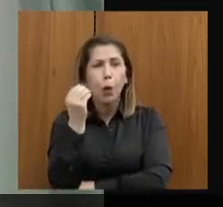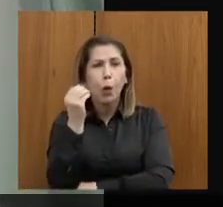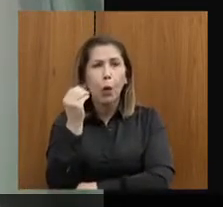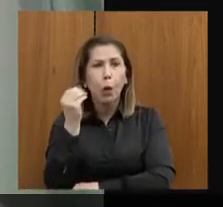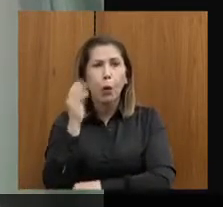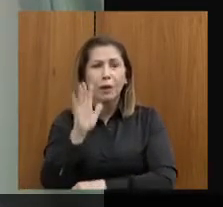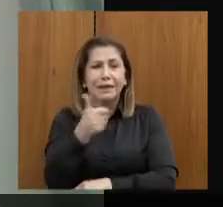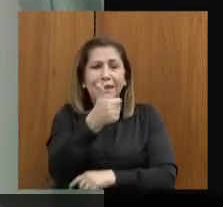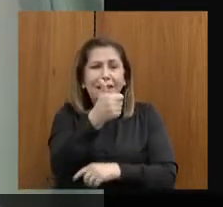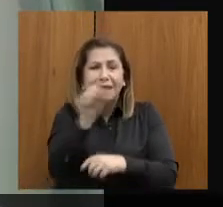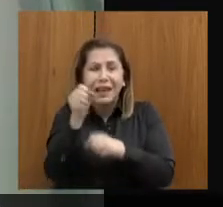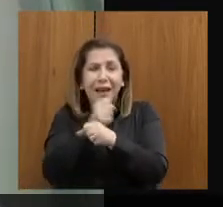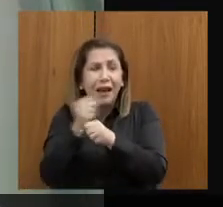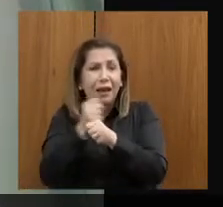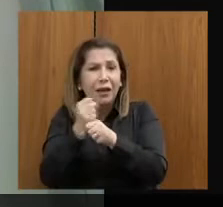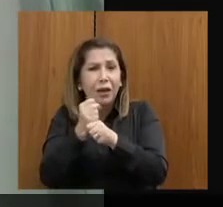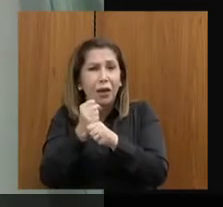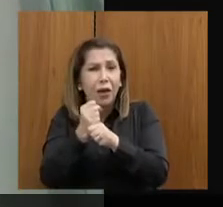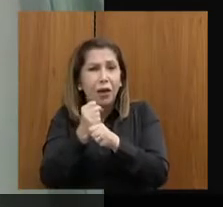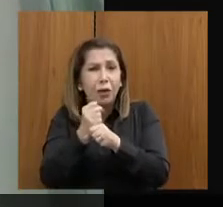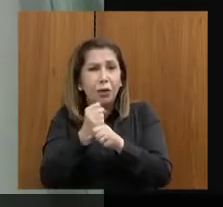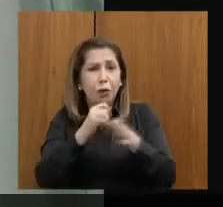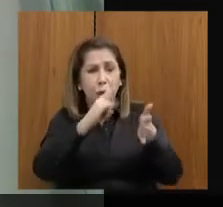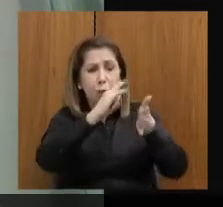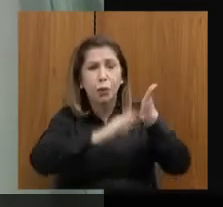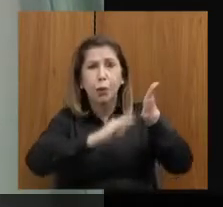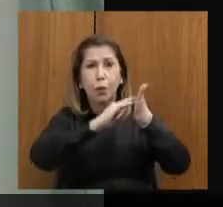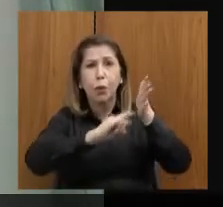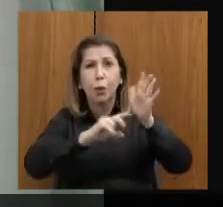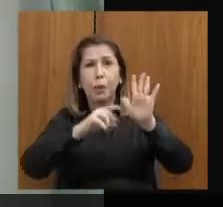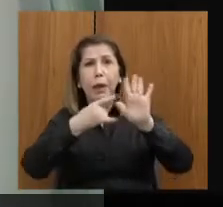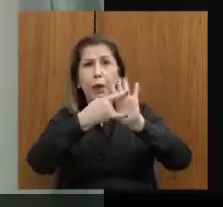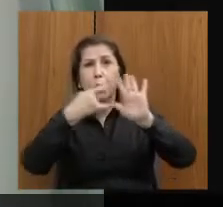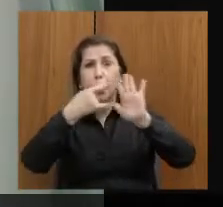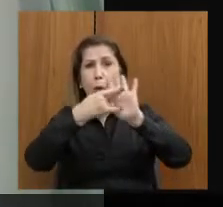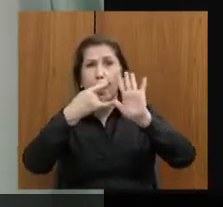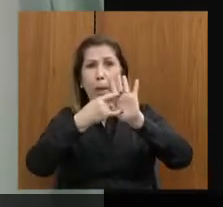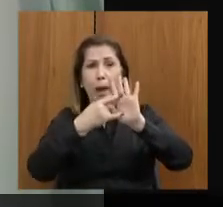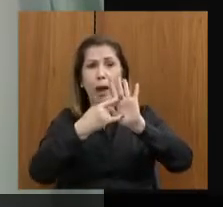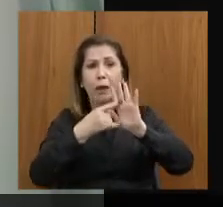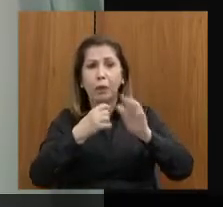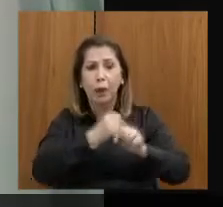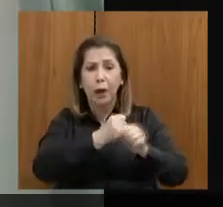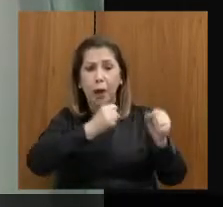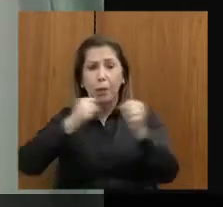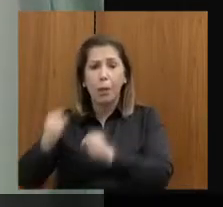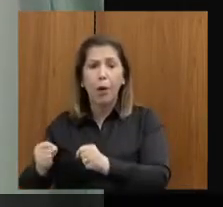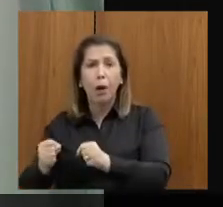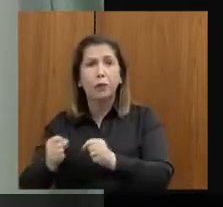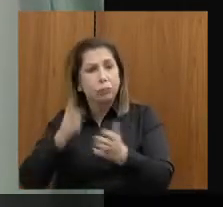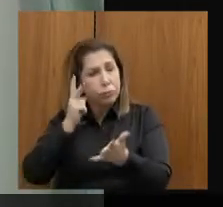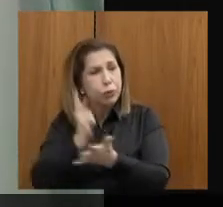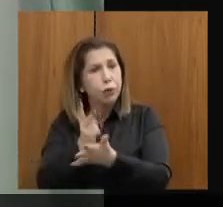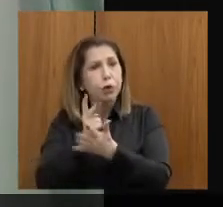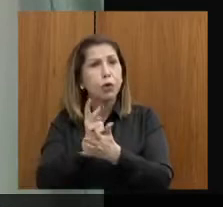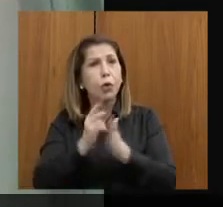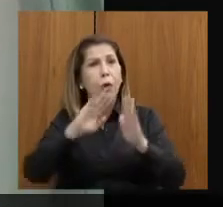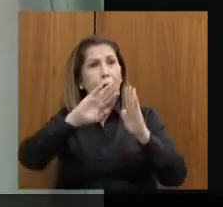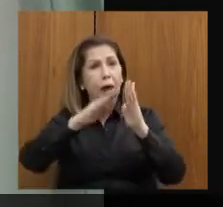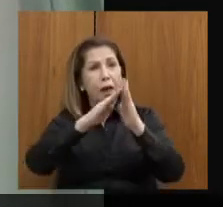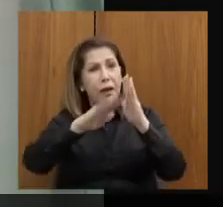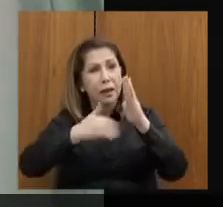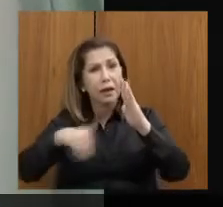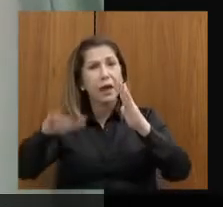todo esse mais 100 anos da regularização fundiária do território presente de uma bola a situação aí do terreiro